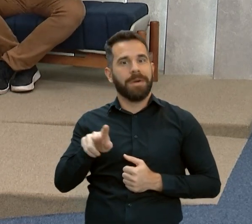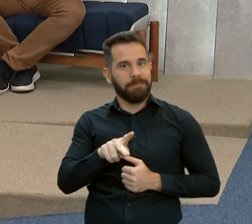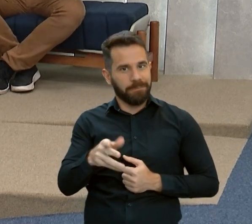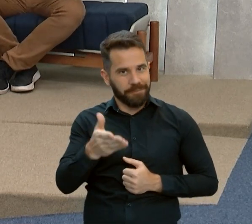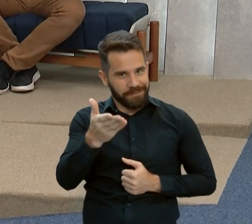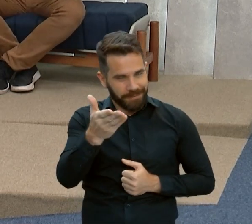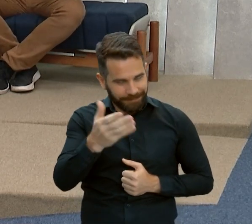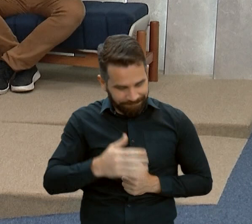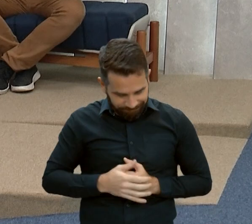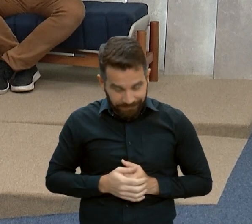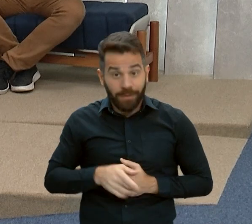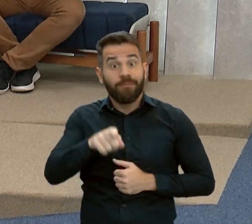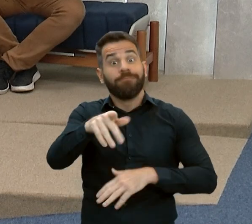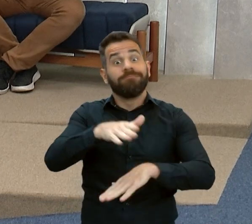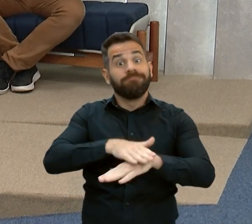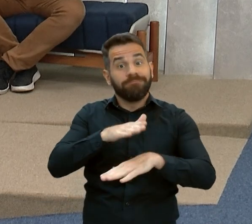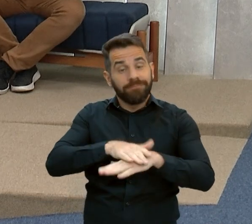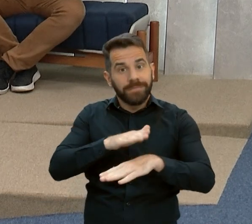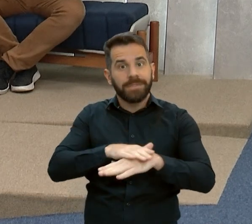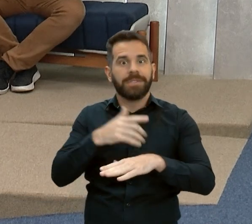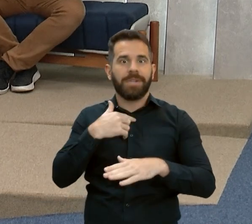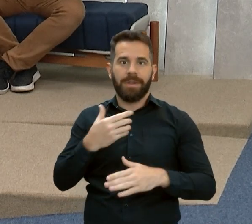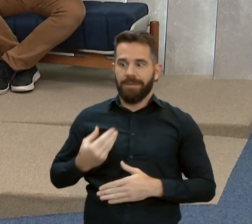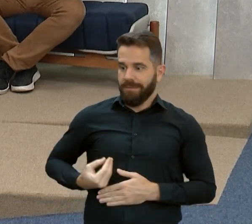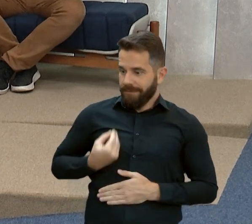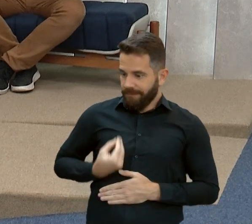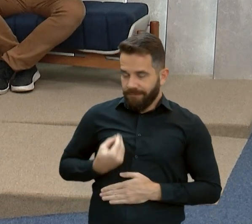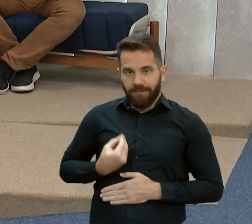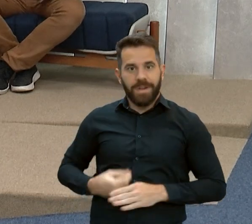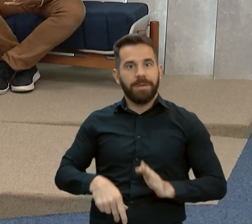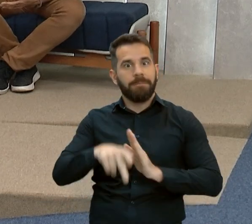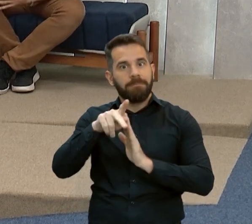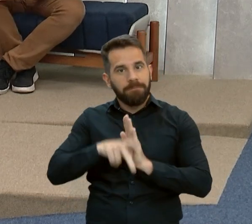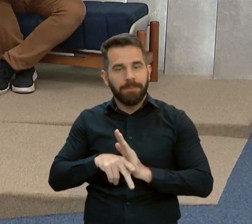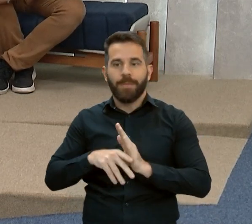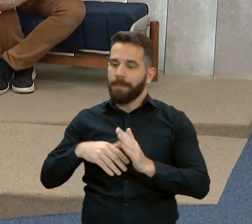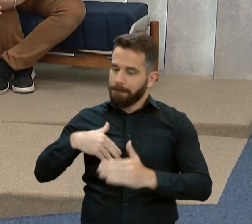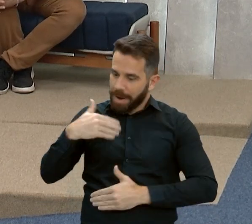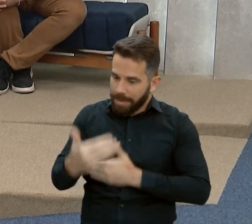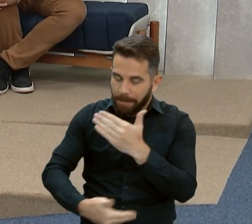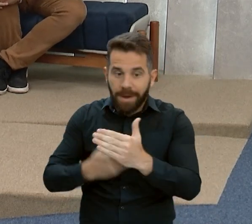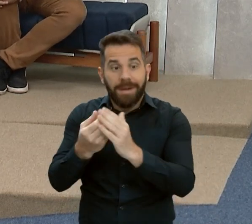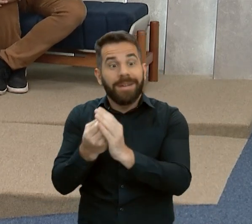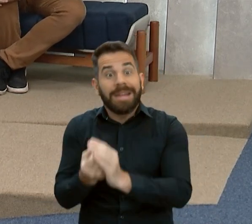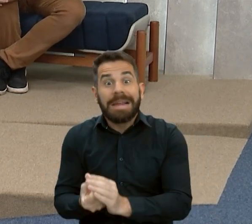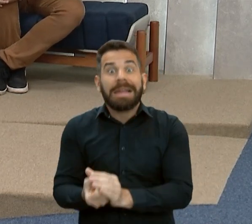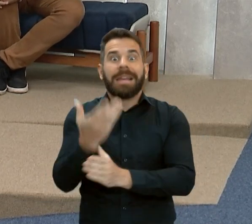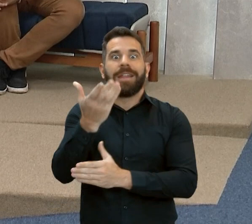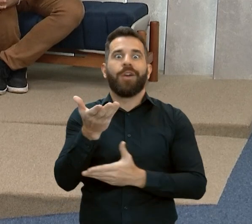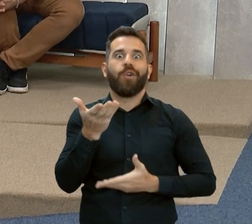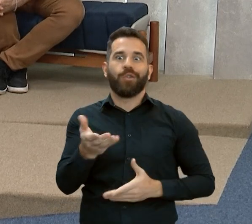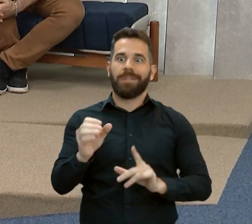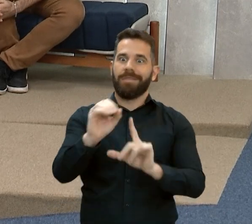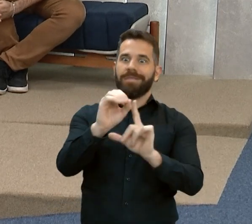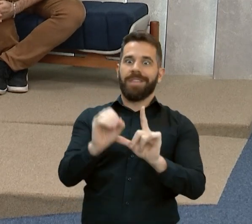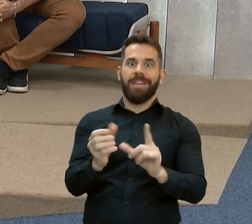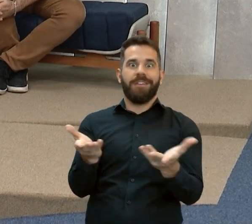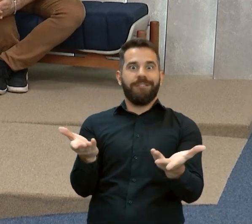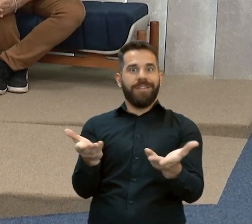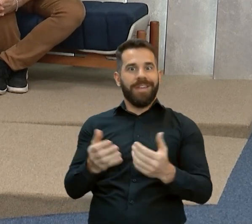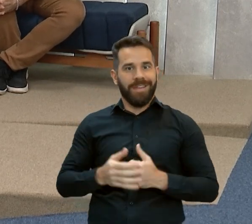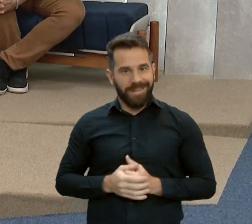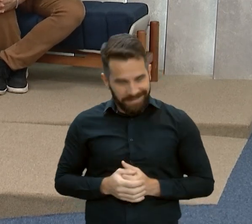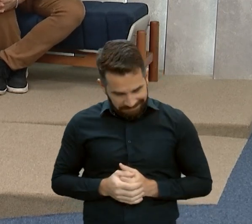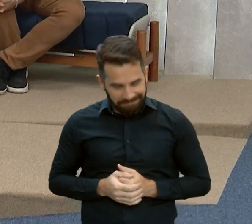participou dessa criação, está aqui, né? Viu essa TV surgir, participou de tudo isso, como que o senhor vê ela hoje? Conta